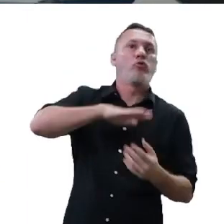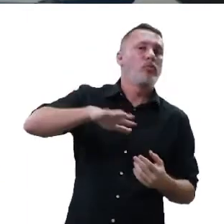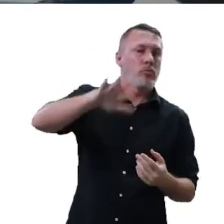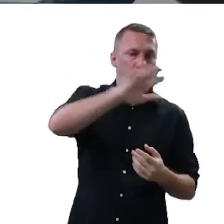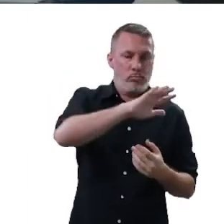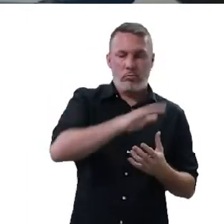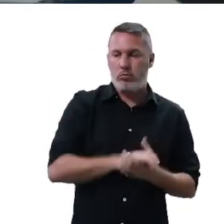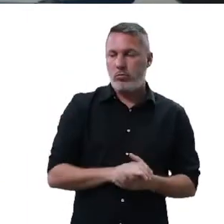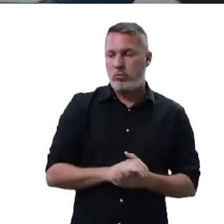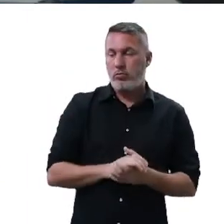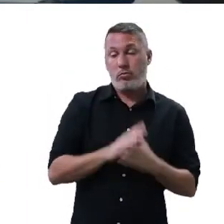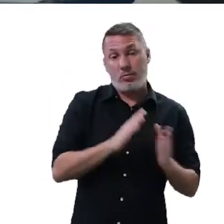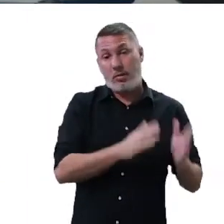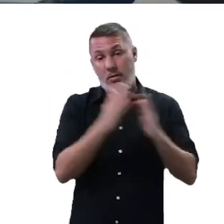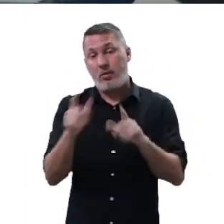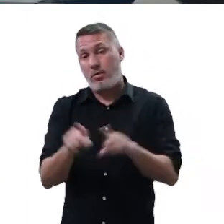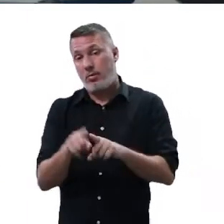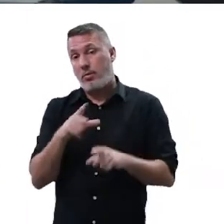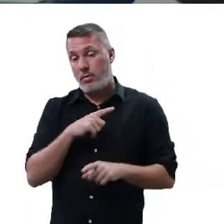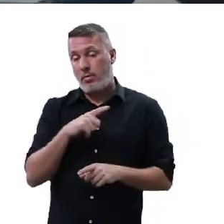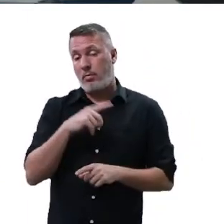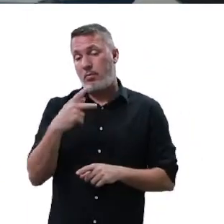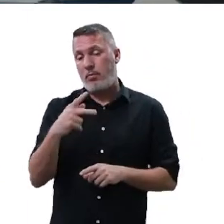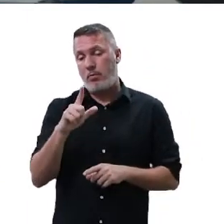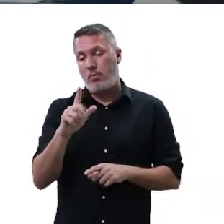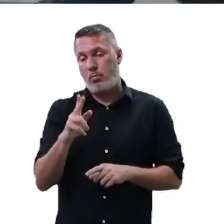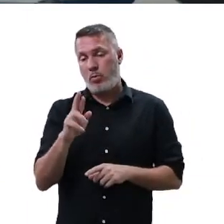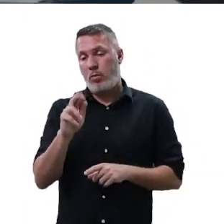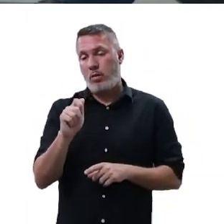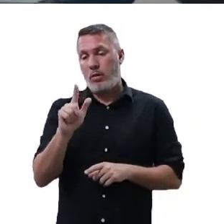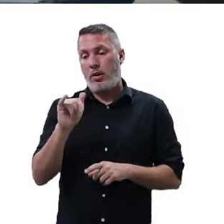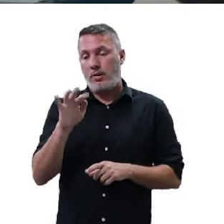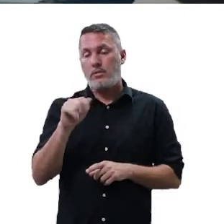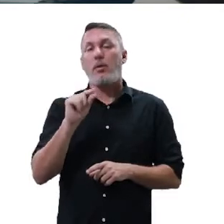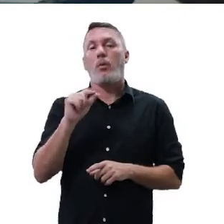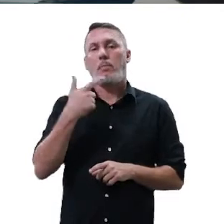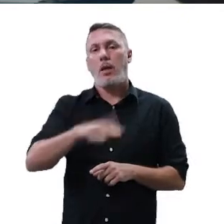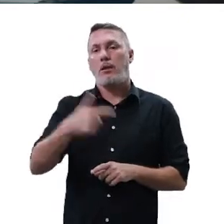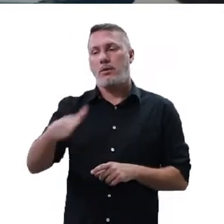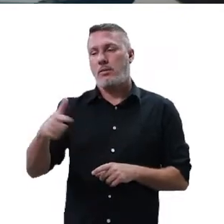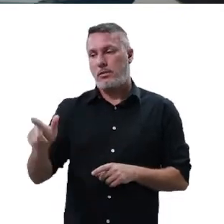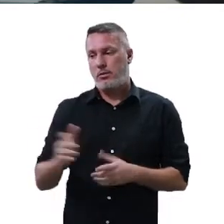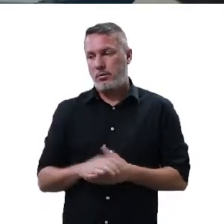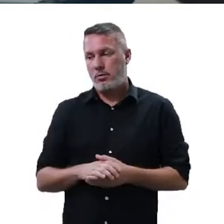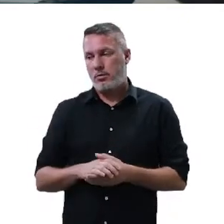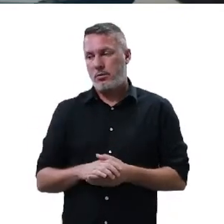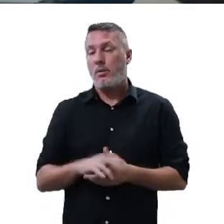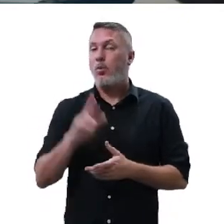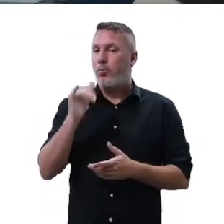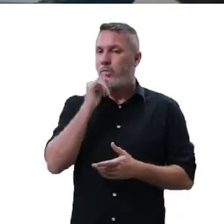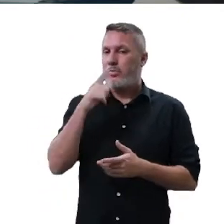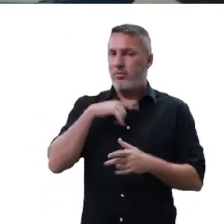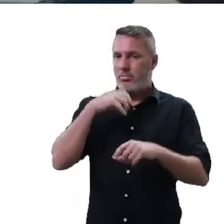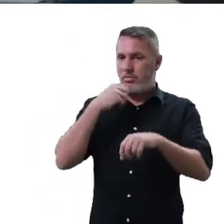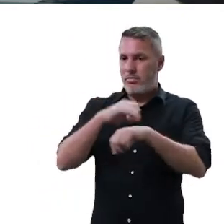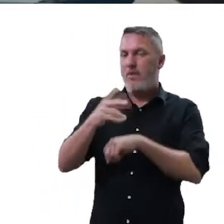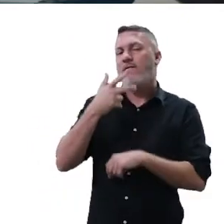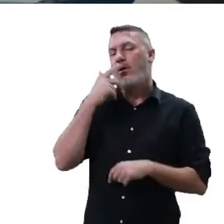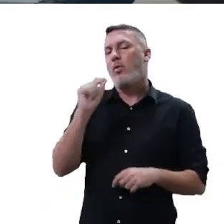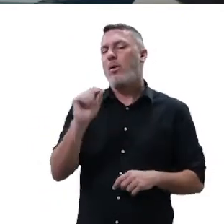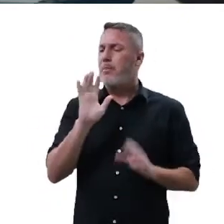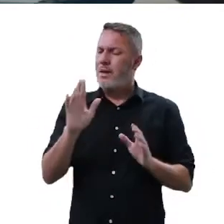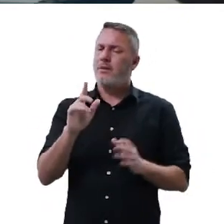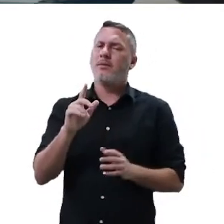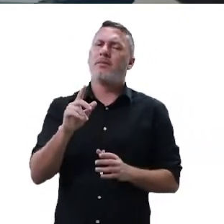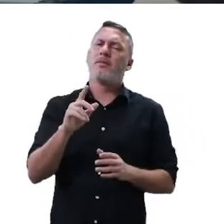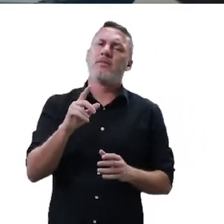do cosmos. E agora então tem a escola pluralista, que começa a atribuir a mais de um elemento. Por exemplo, o Empédocles. Ele está